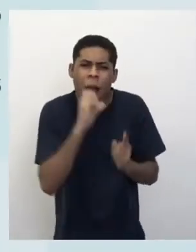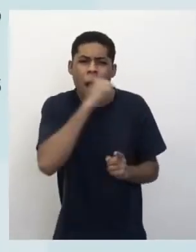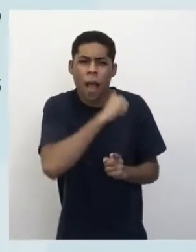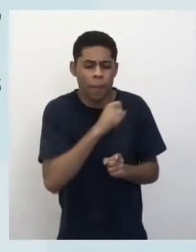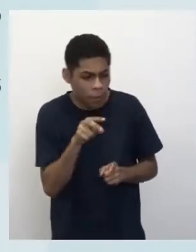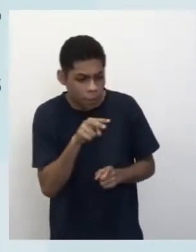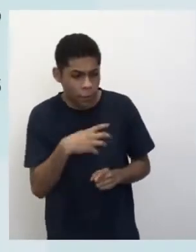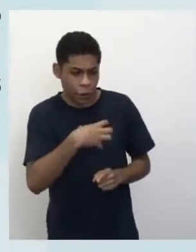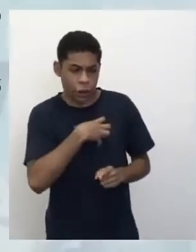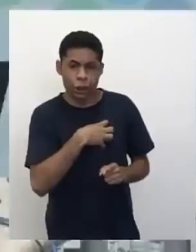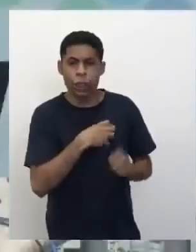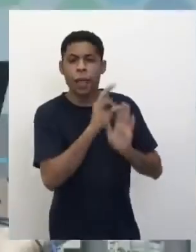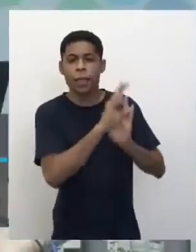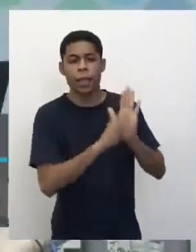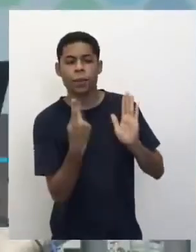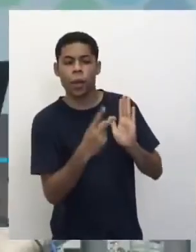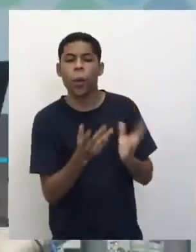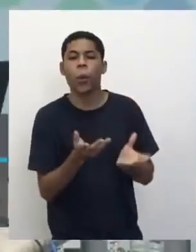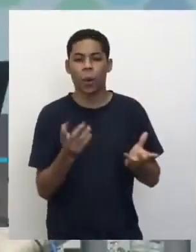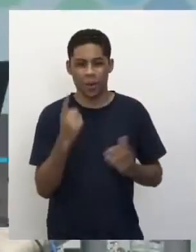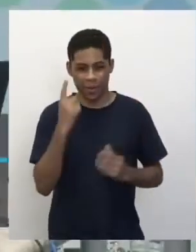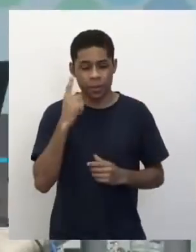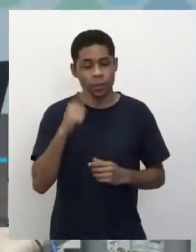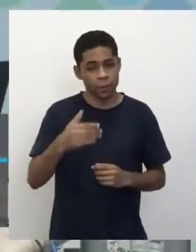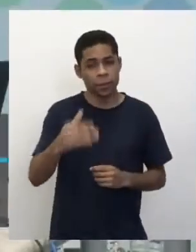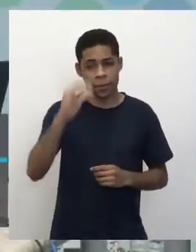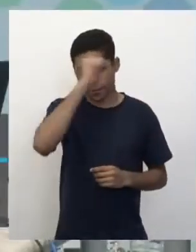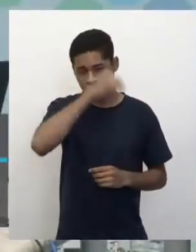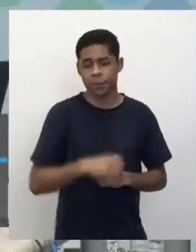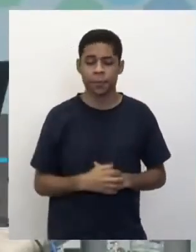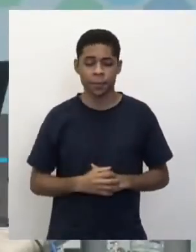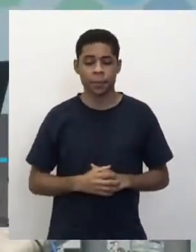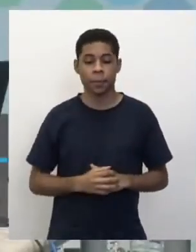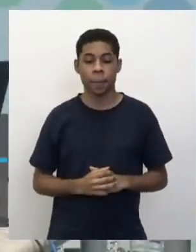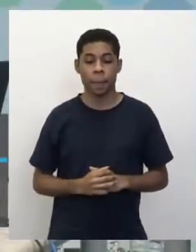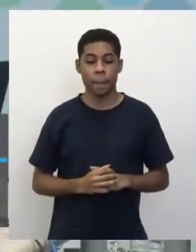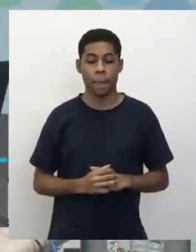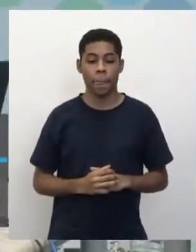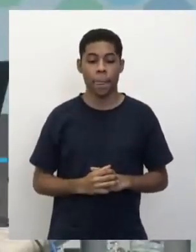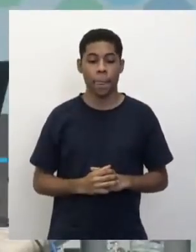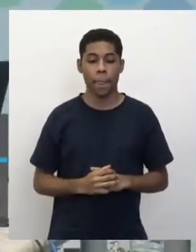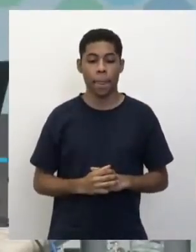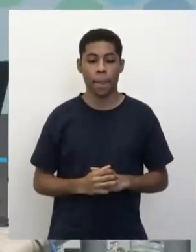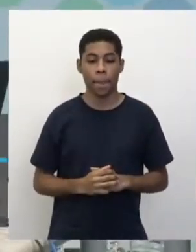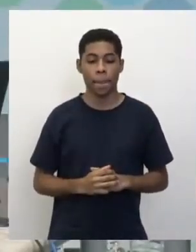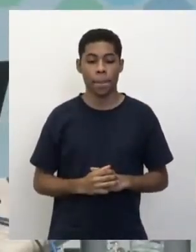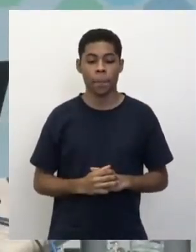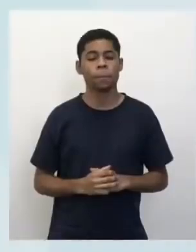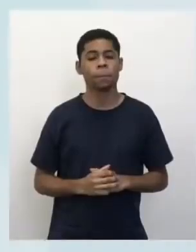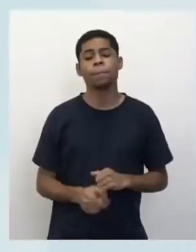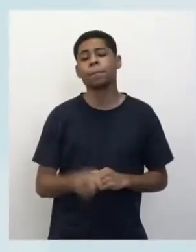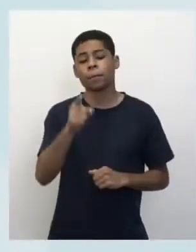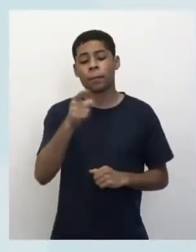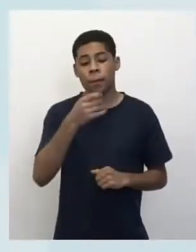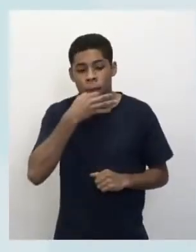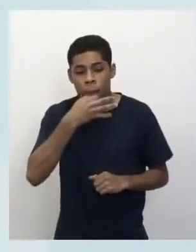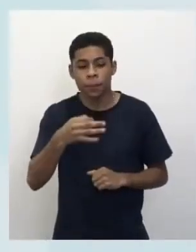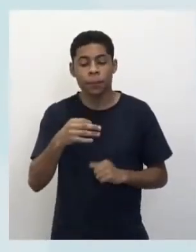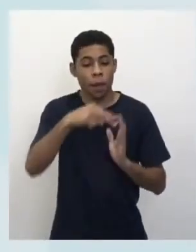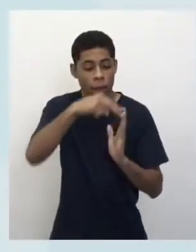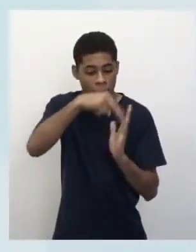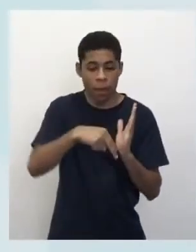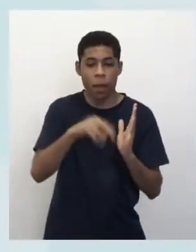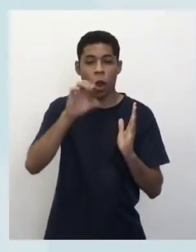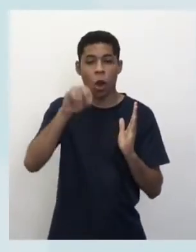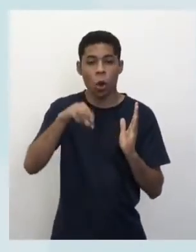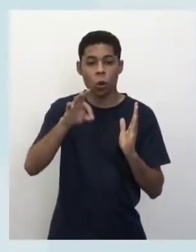de sentido do texto. Vamos à nossa acolhida. Ao optar pela leitura de um conto,